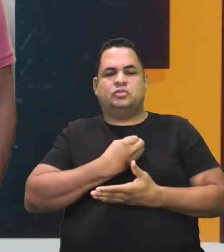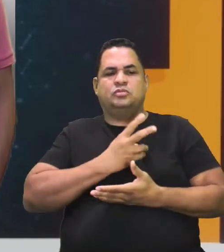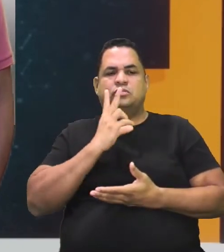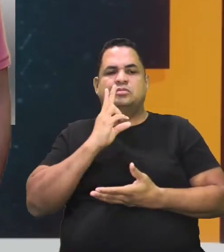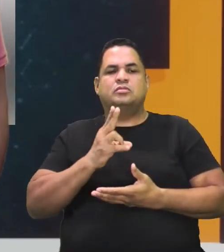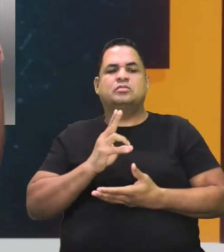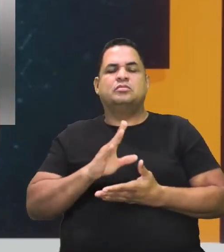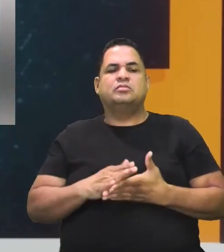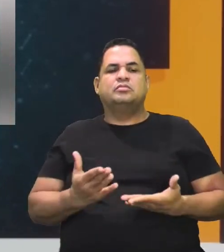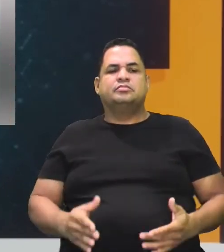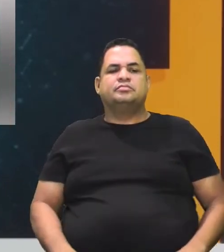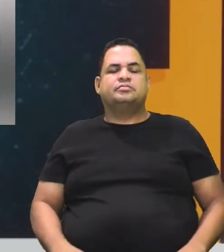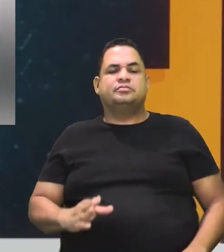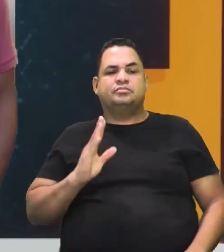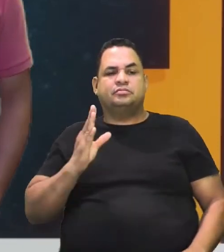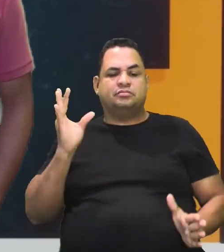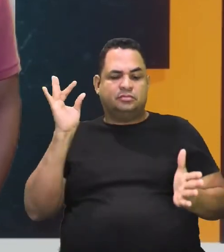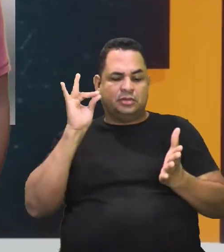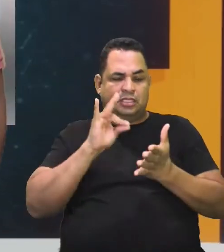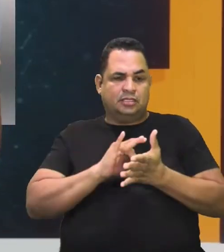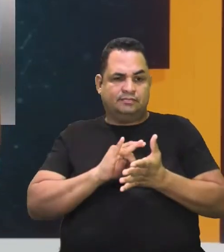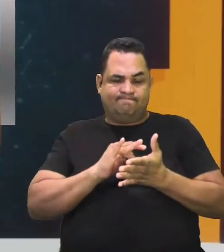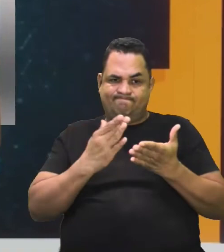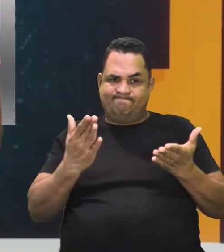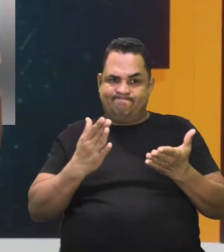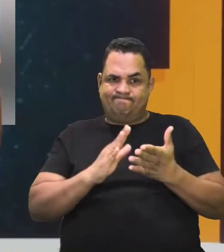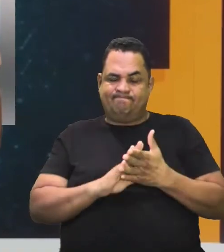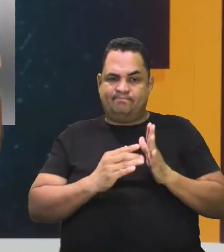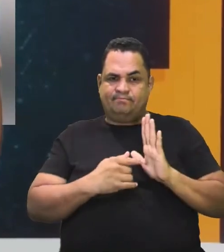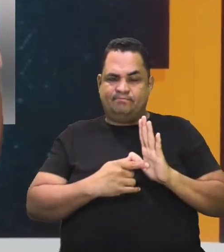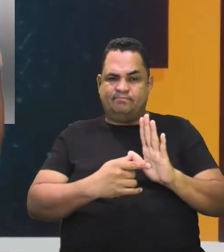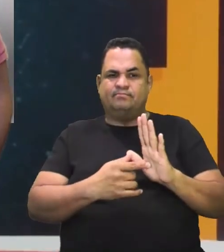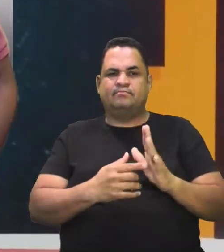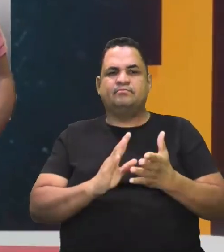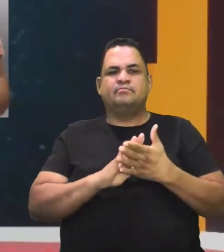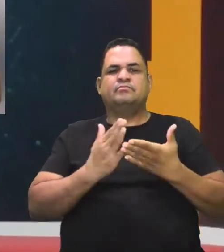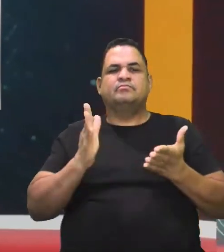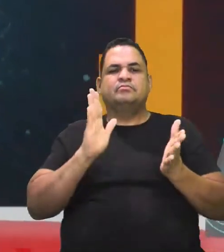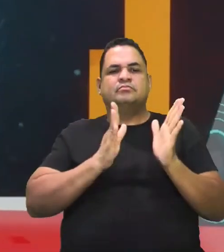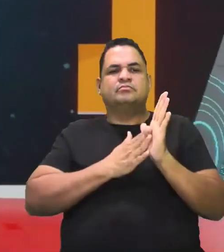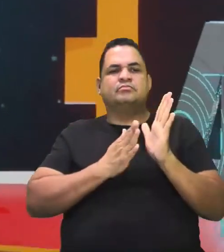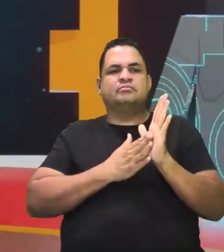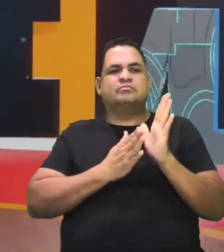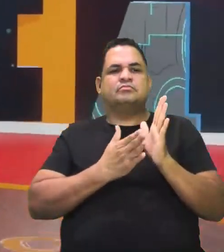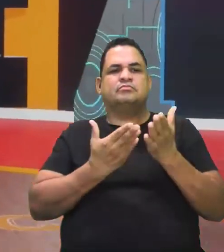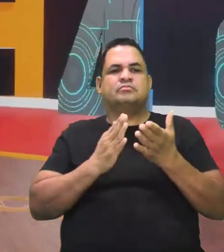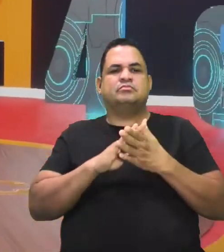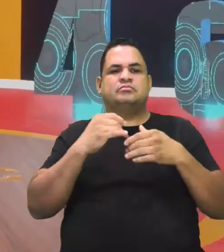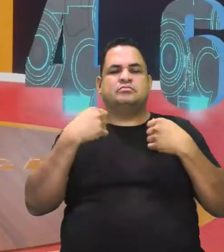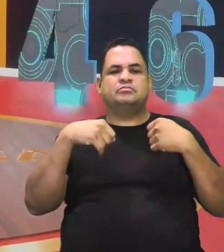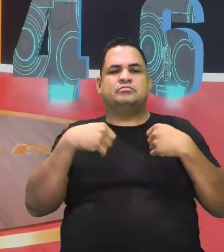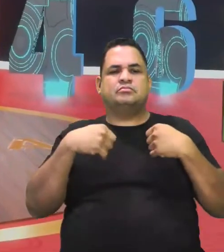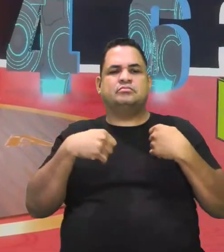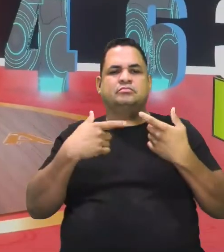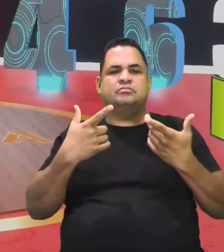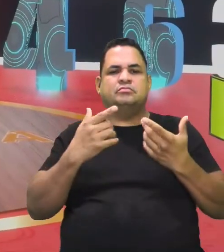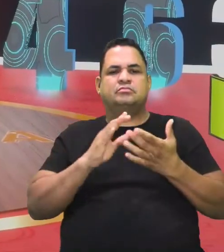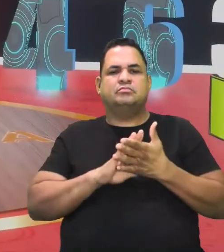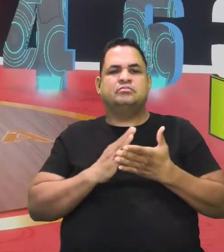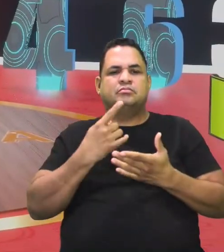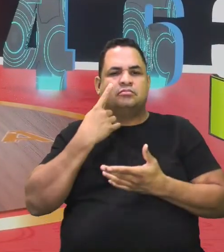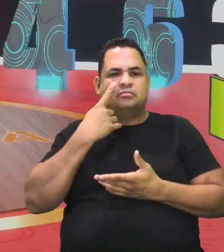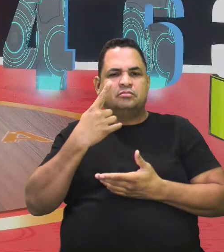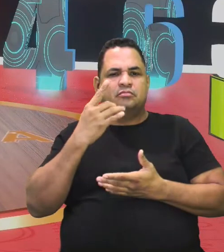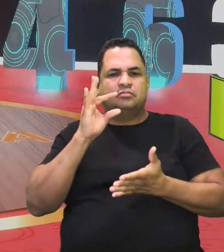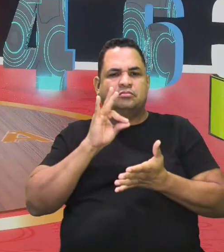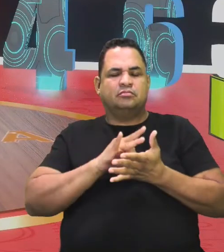são, né? diferente, tá? Então, ele já afirmou, né? É uma demonstração, já está comprovando que é. Só precisa aí averiguar